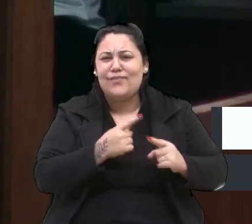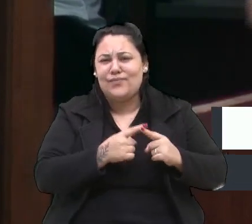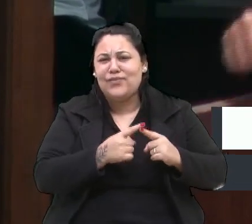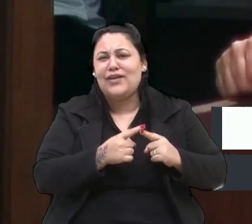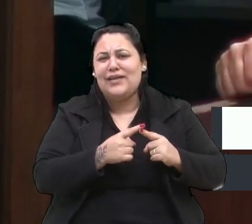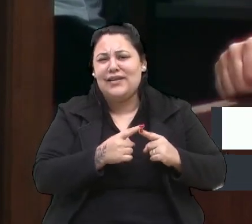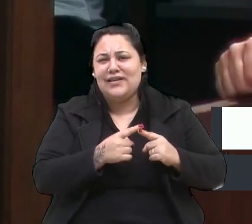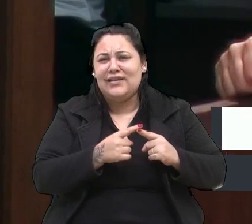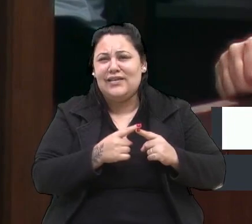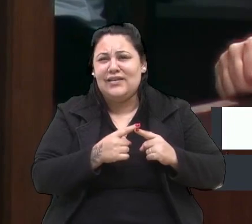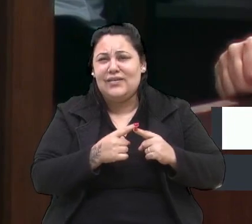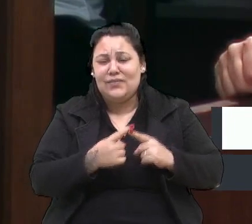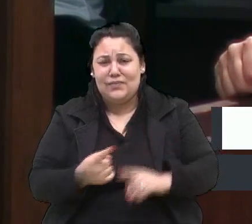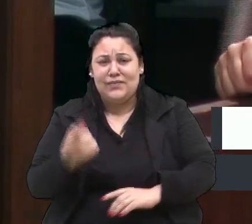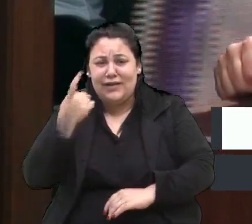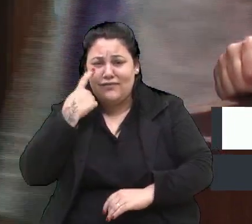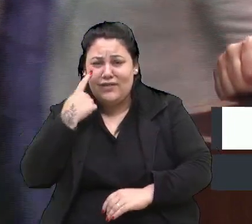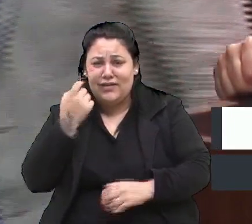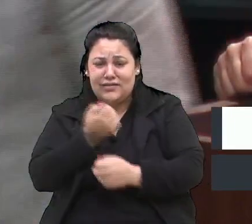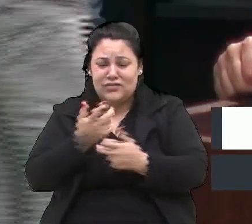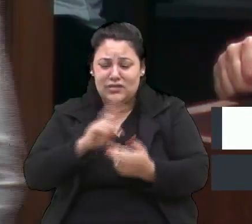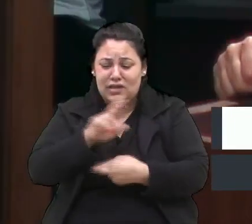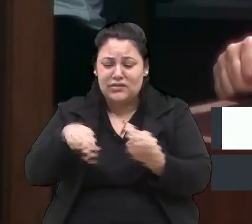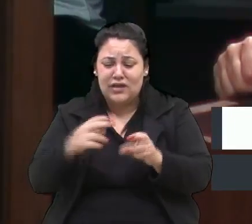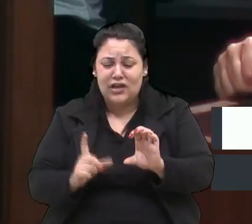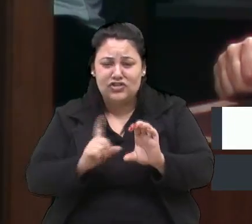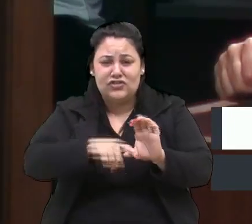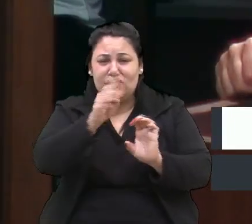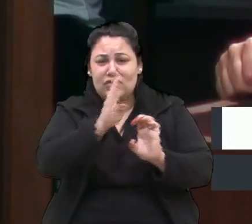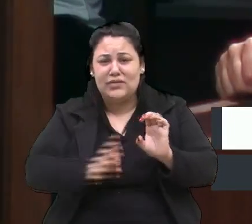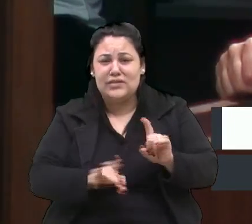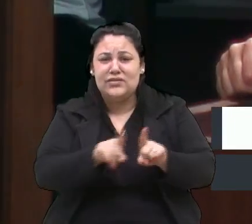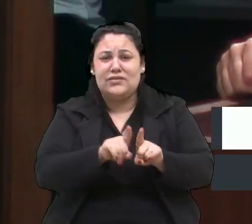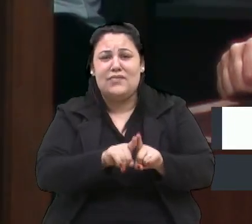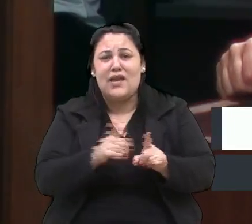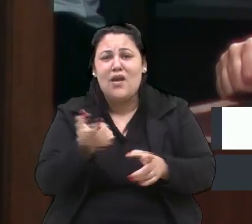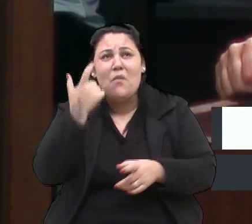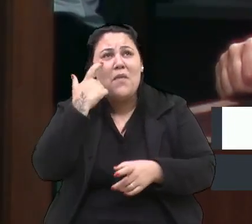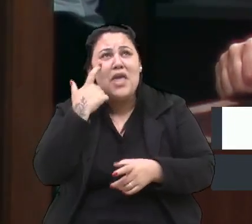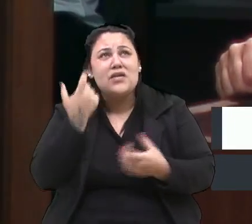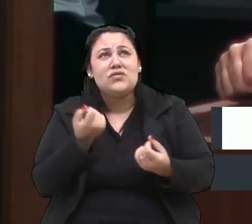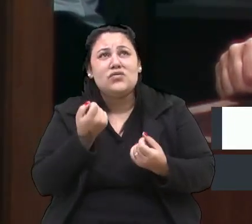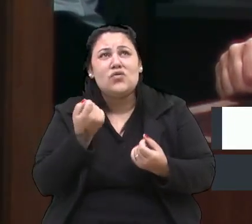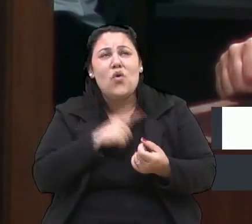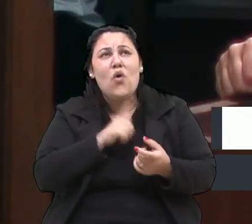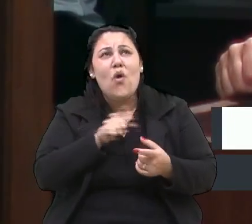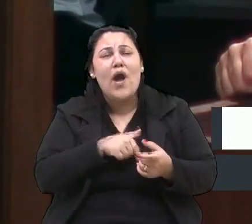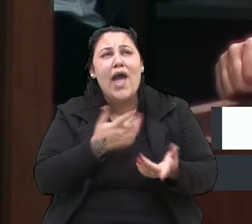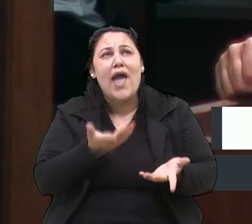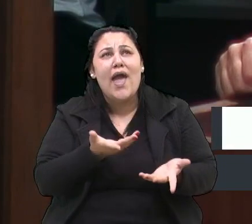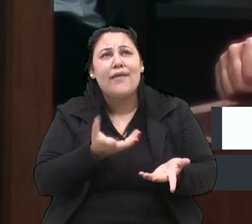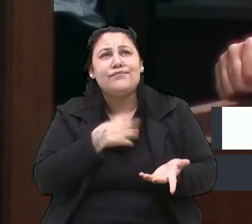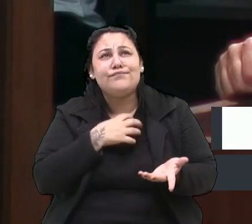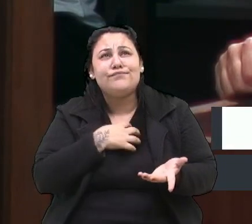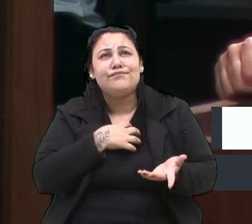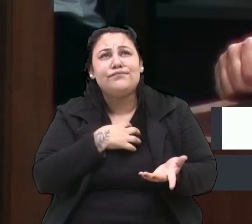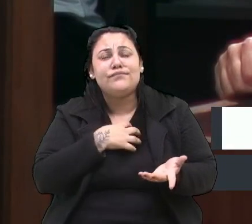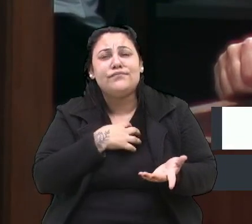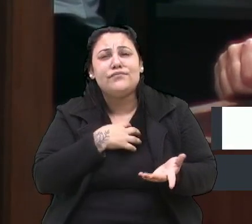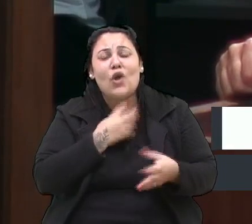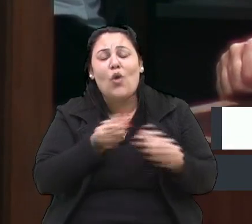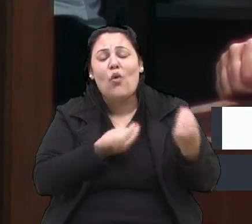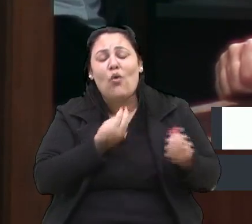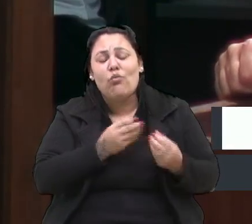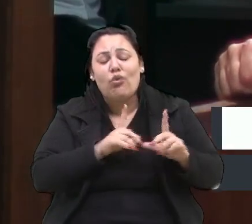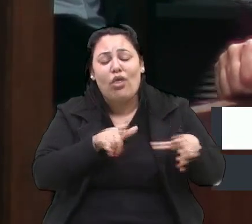do arcabouço jurídico, mas também eu fico pensando quais as condições de trabalho da Guarda Municipal em Caxias, se